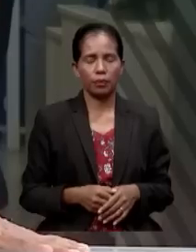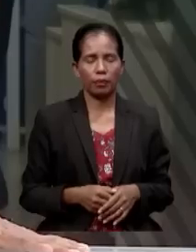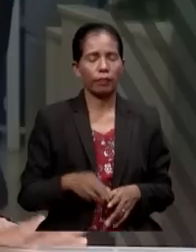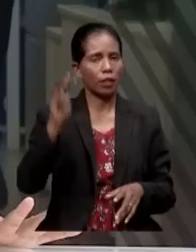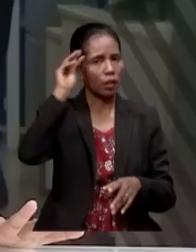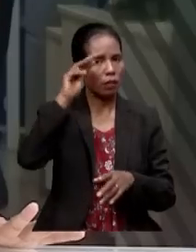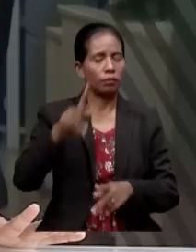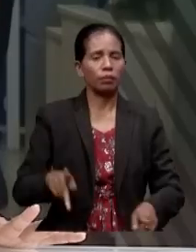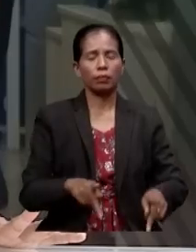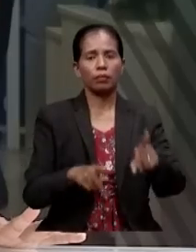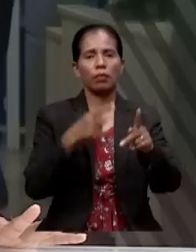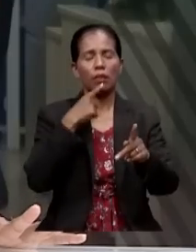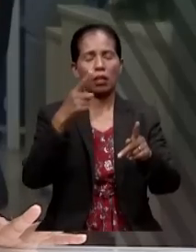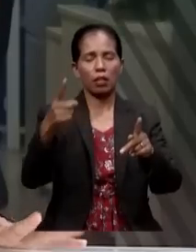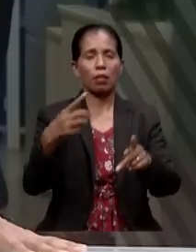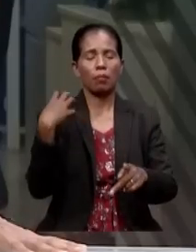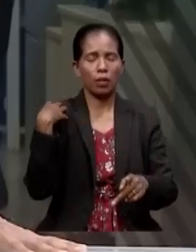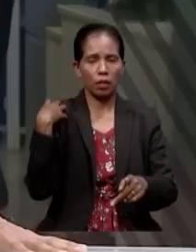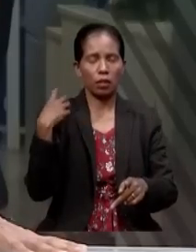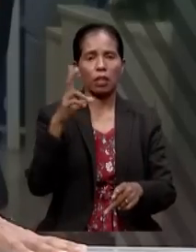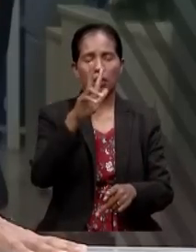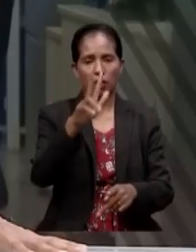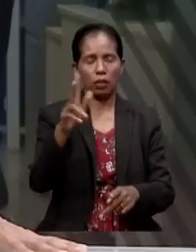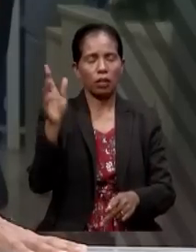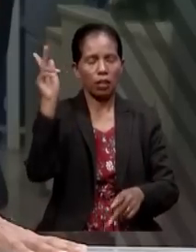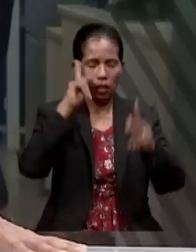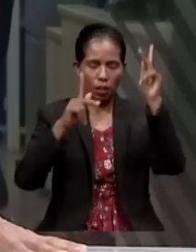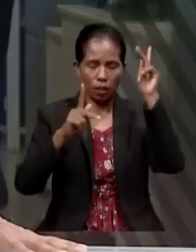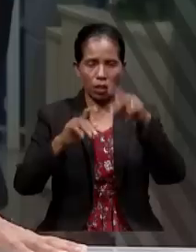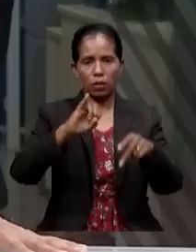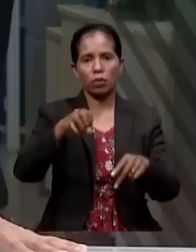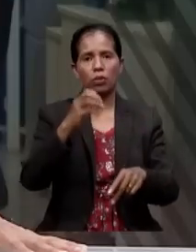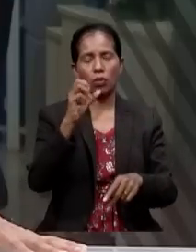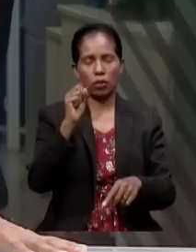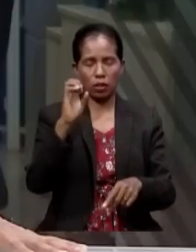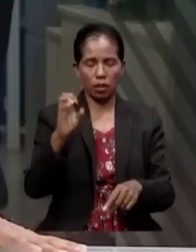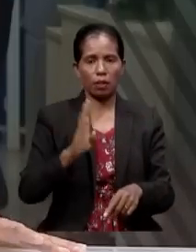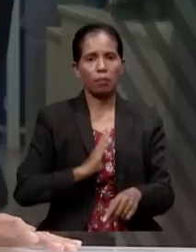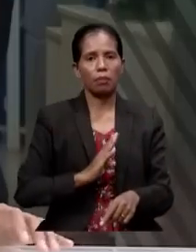Ministério Público acusa a agente Pentela na Entolo e acaso Zé Bernardo.